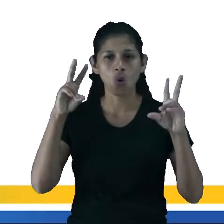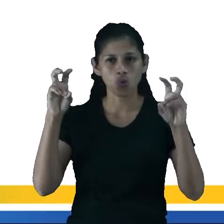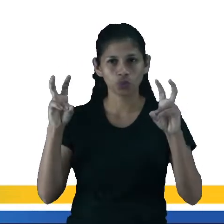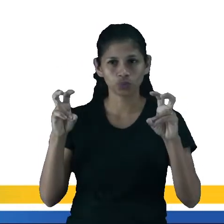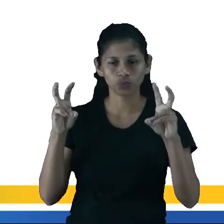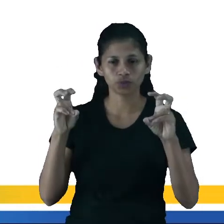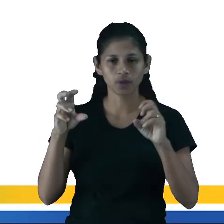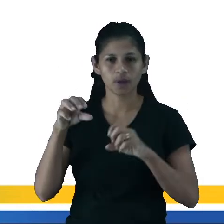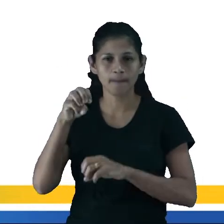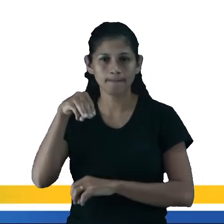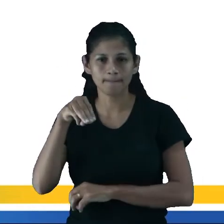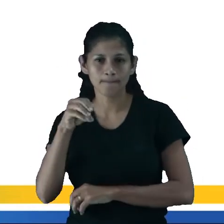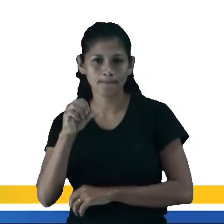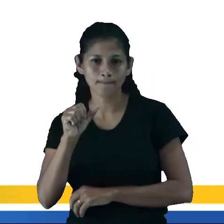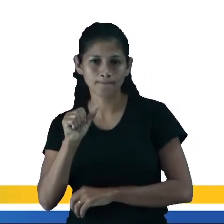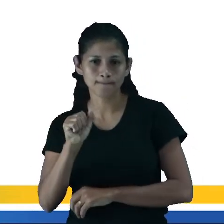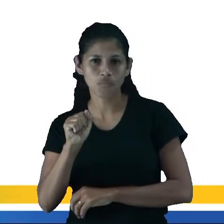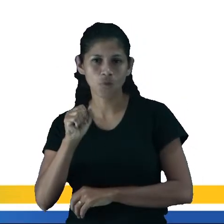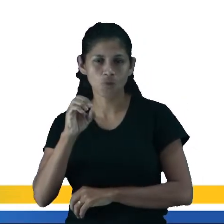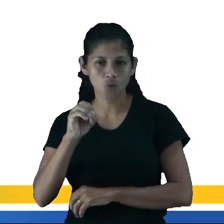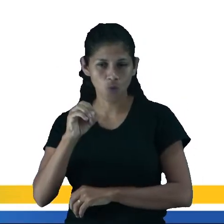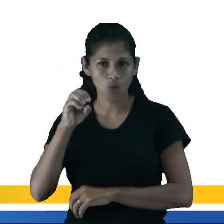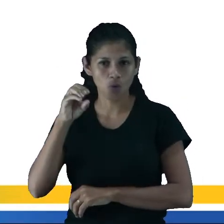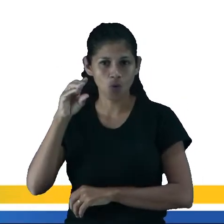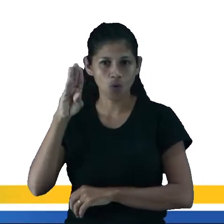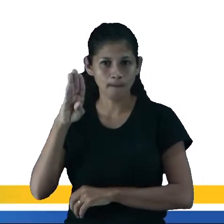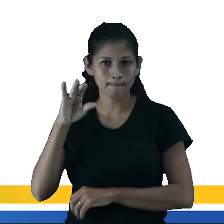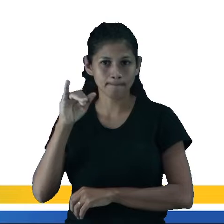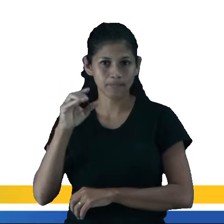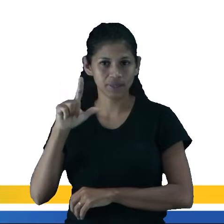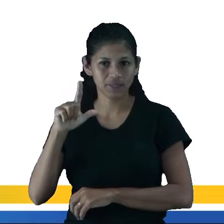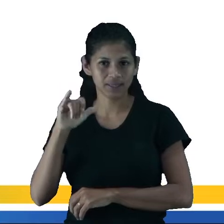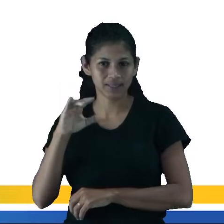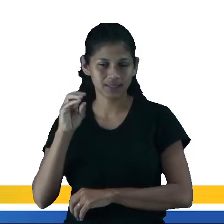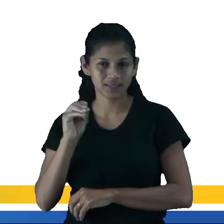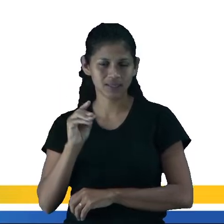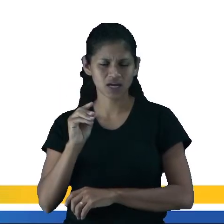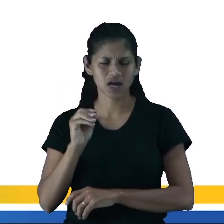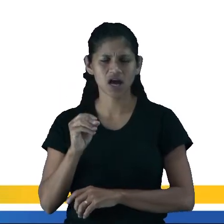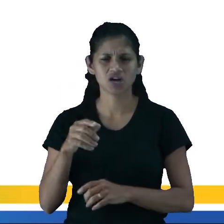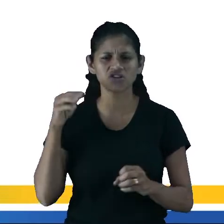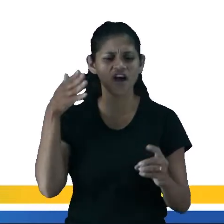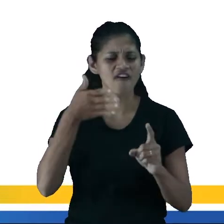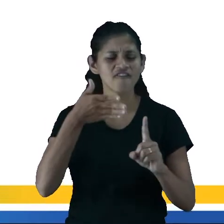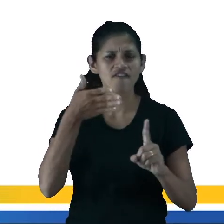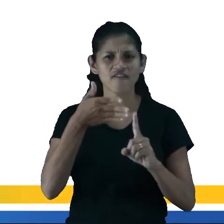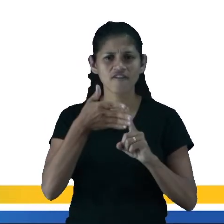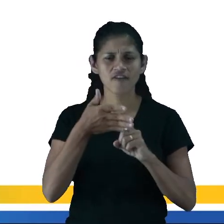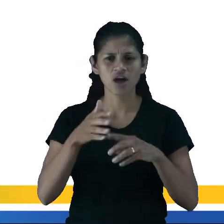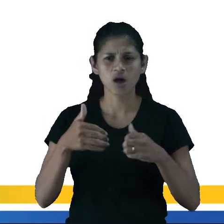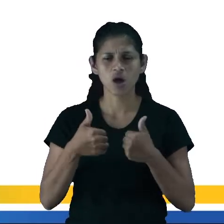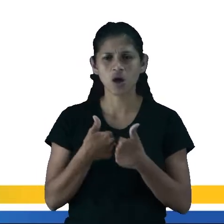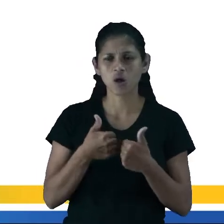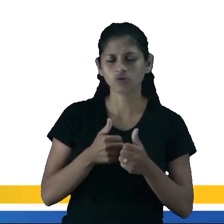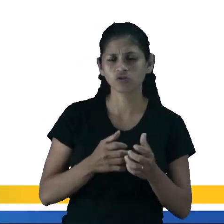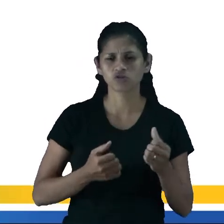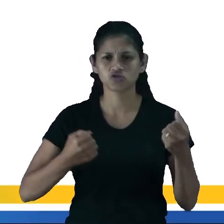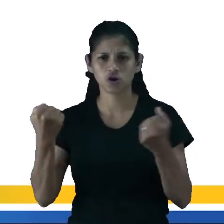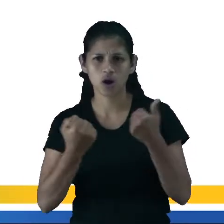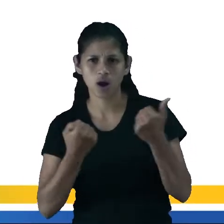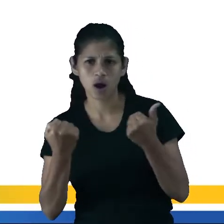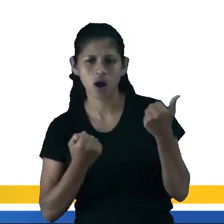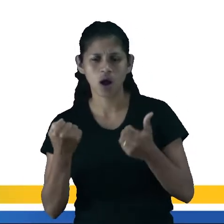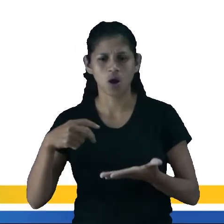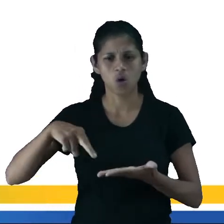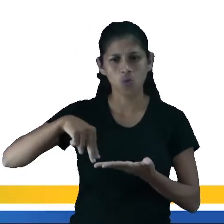é geralmente empregado para referir-se ao trânsito de veículos e também de pedestres, seja